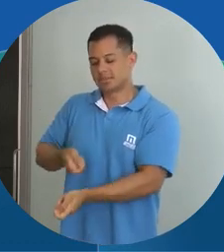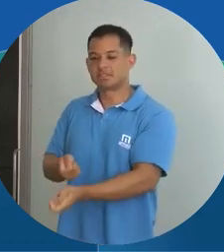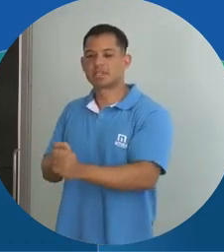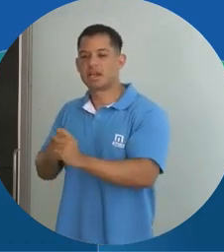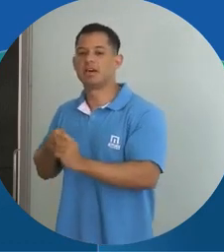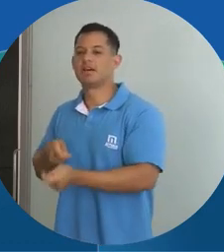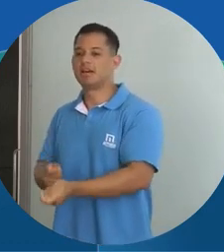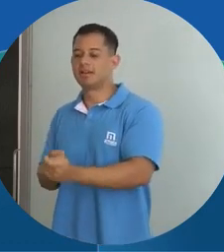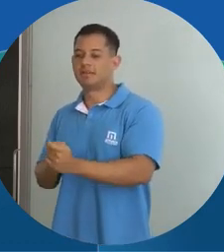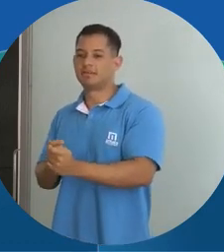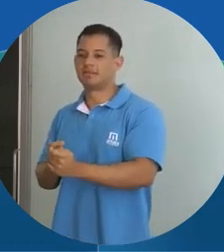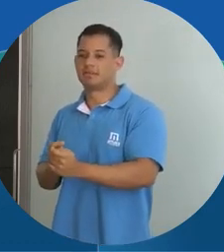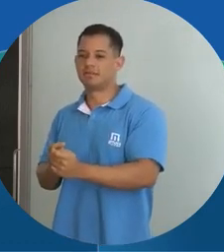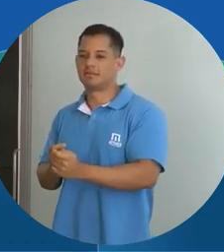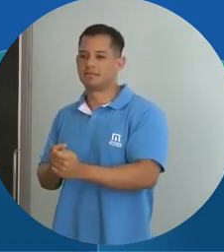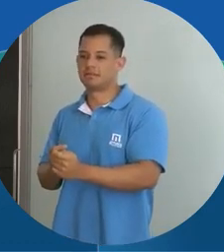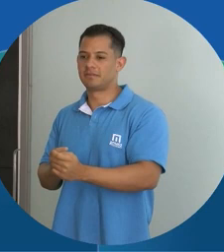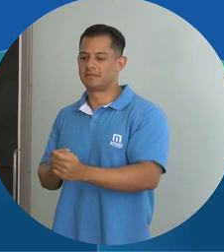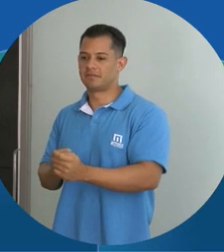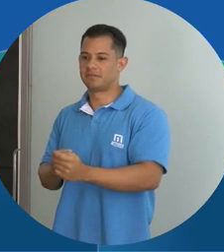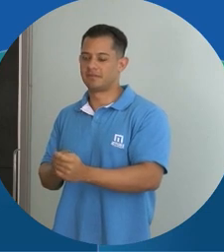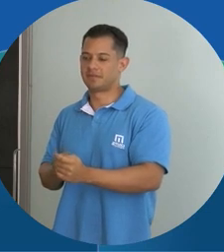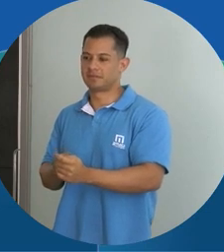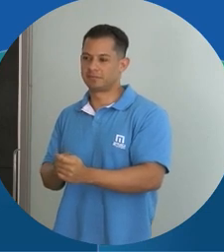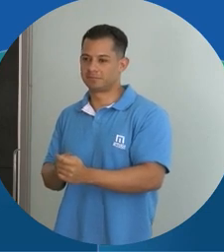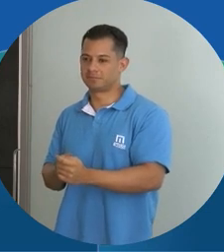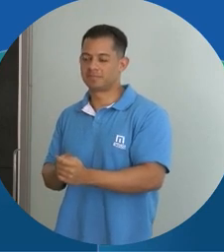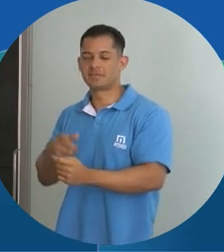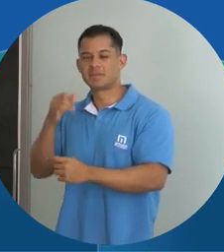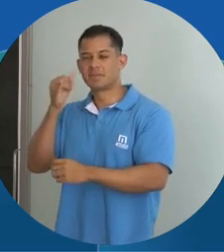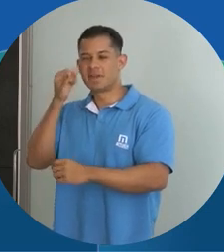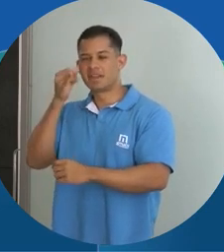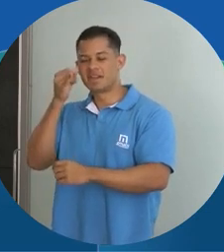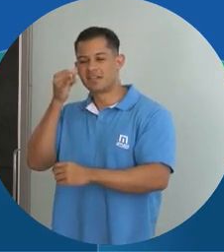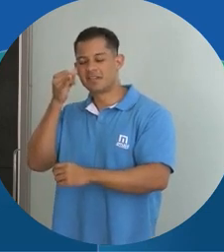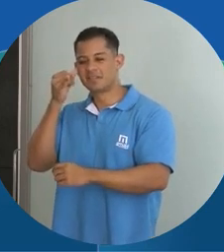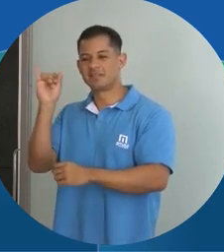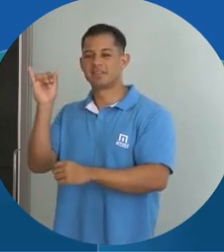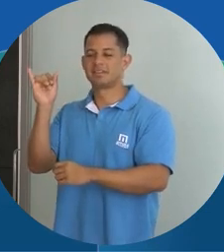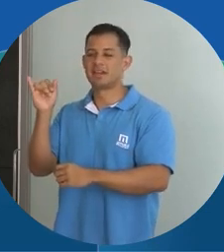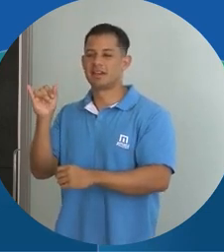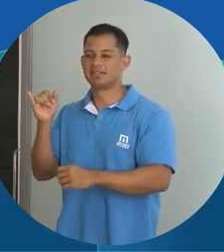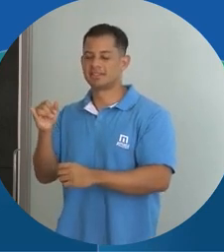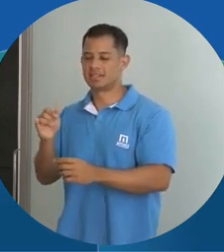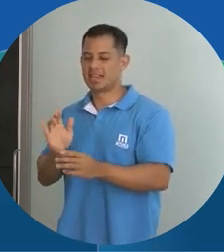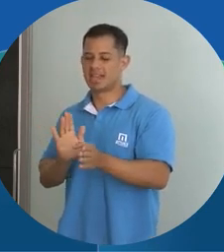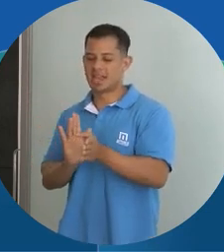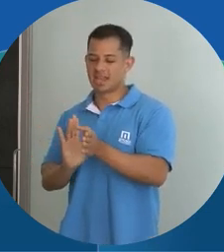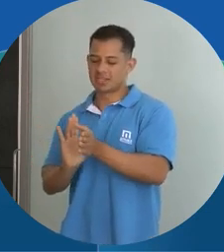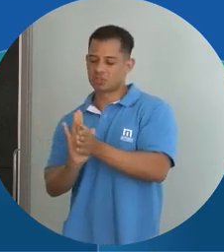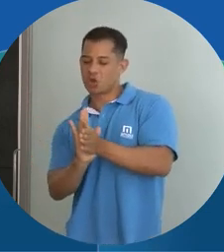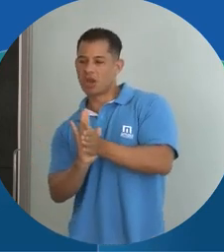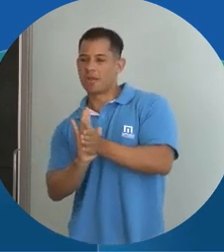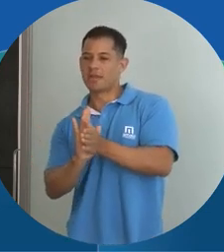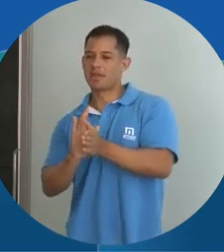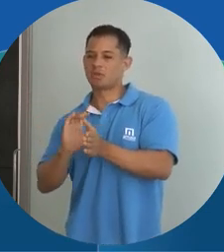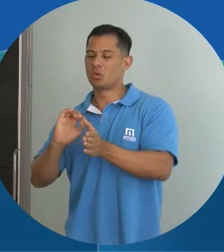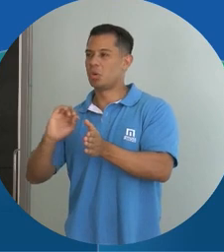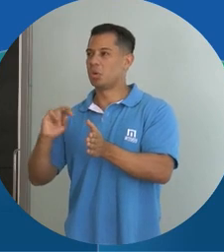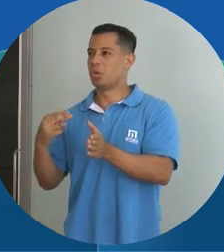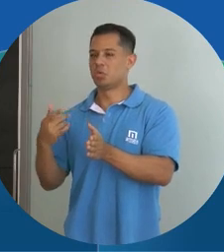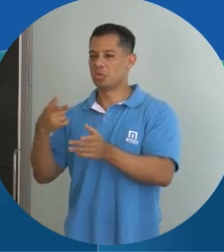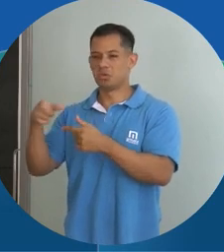com o método descendente, aí, evitando escoramento, outro tipo de intervenção, porque a gente já